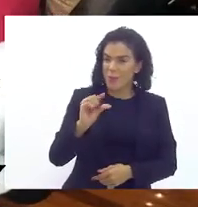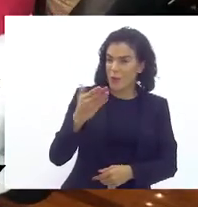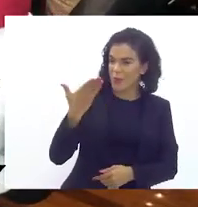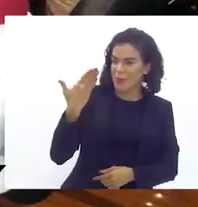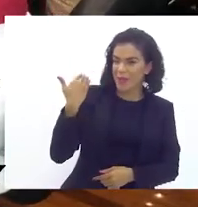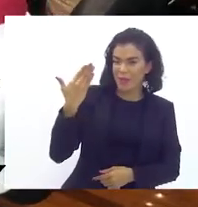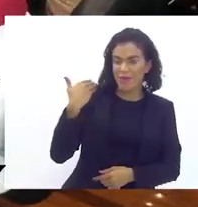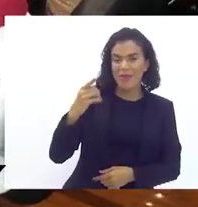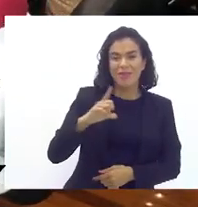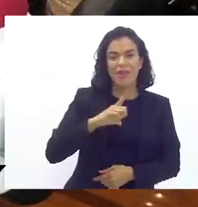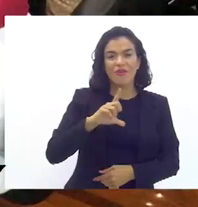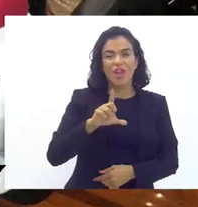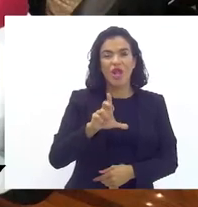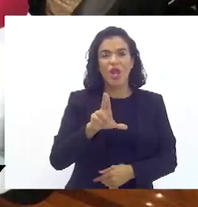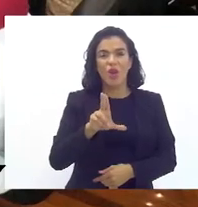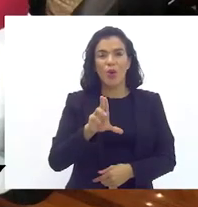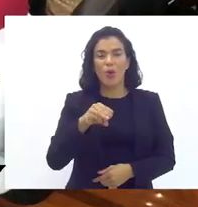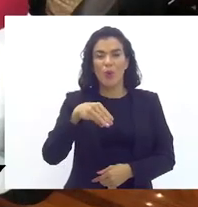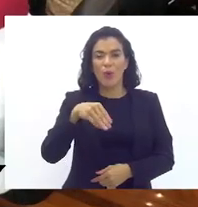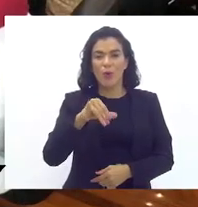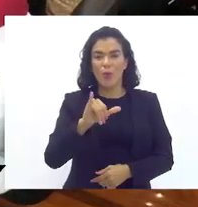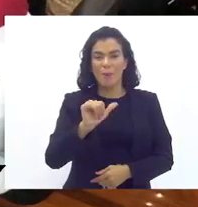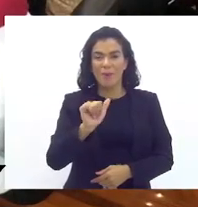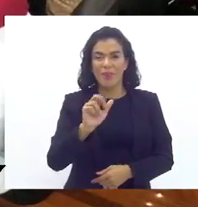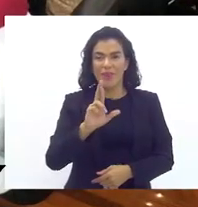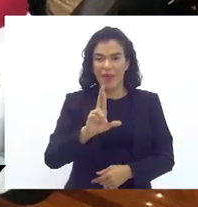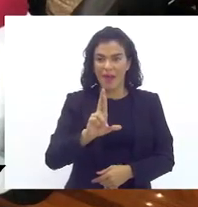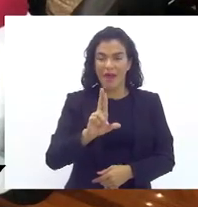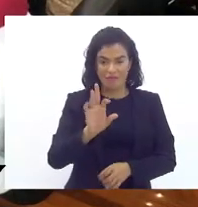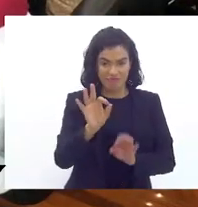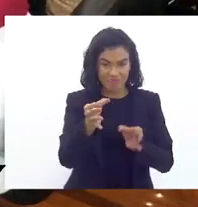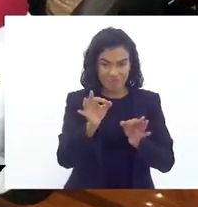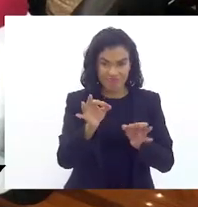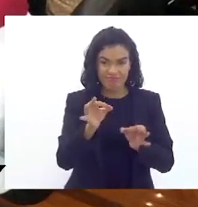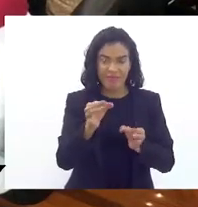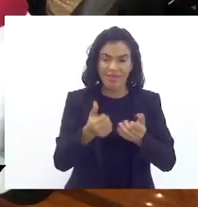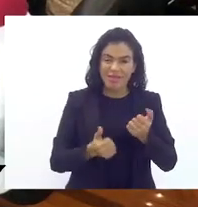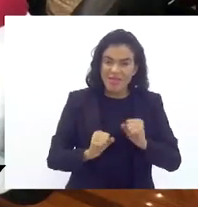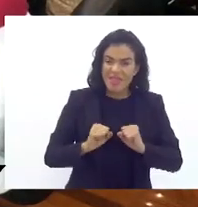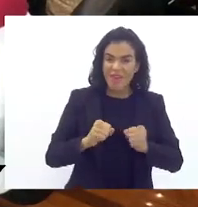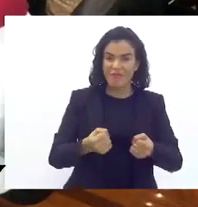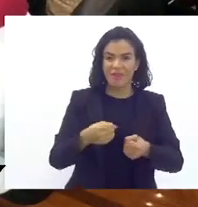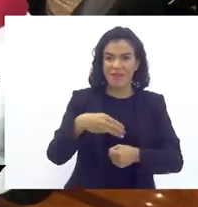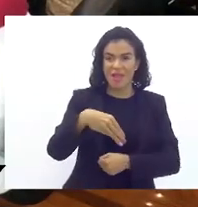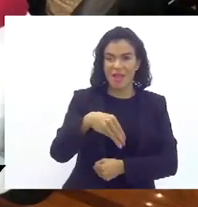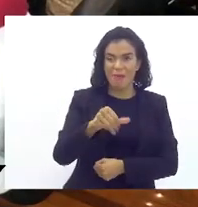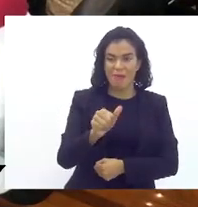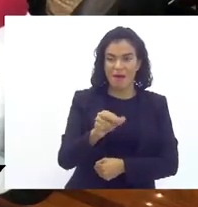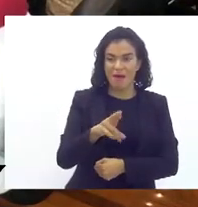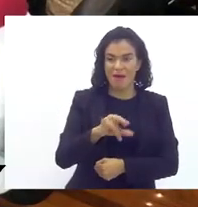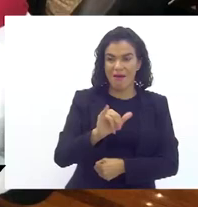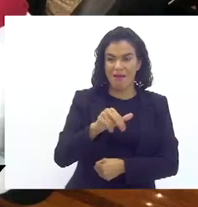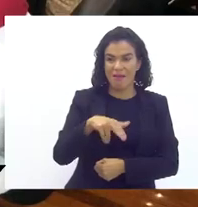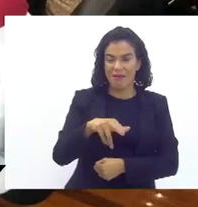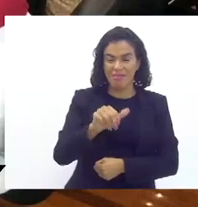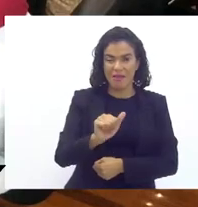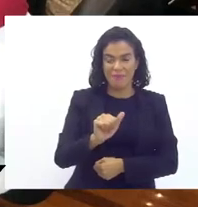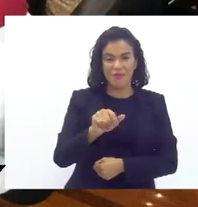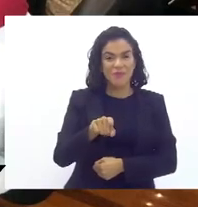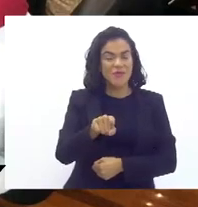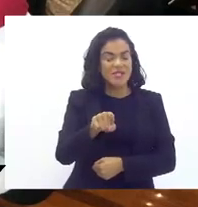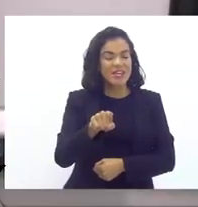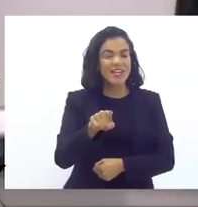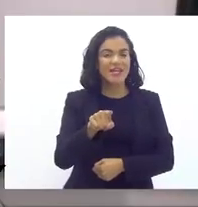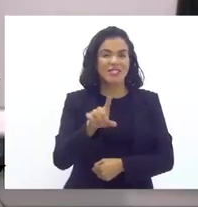em Lumiar defendendo uma companheira Nossa a marina do MST que foi vítima de uma violência então você não fica